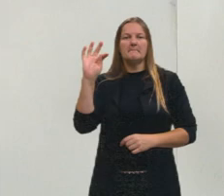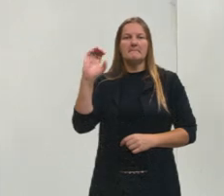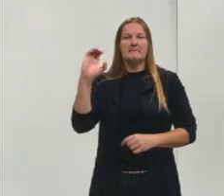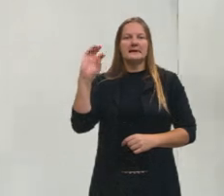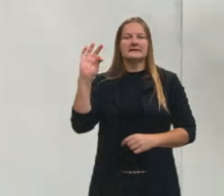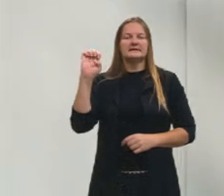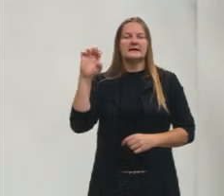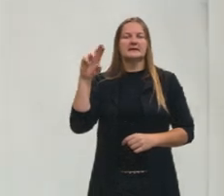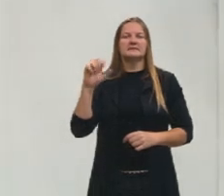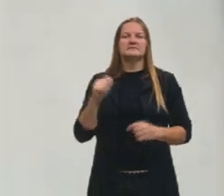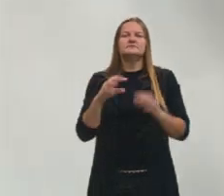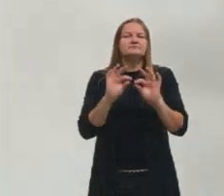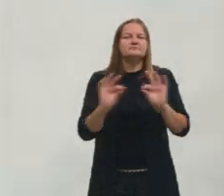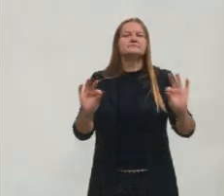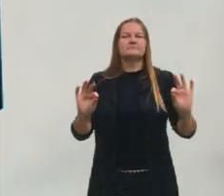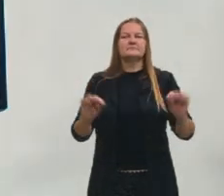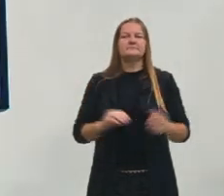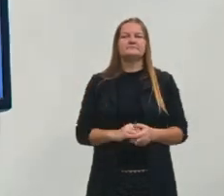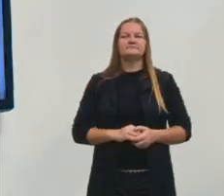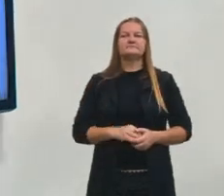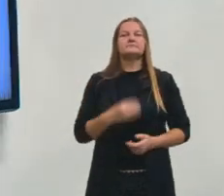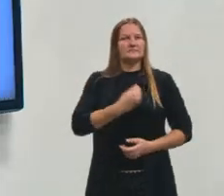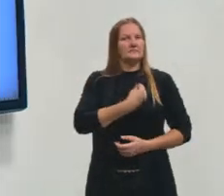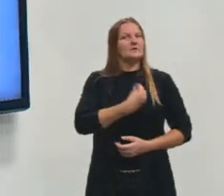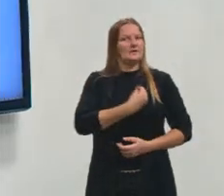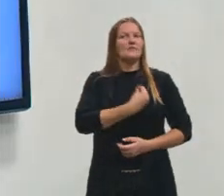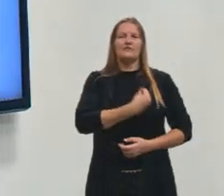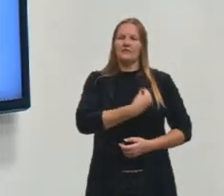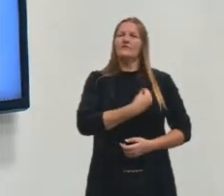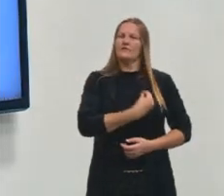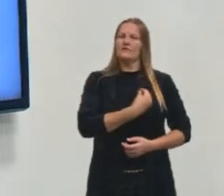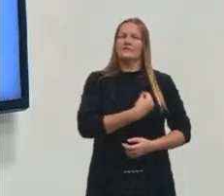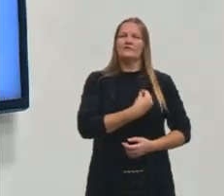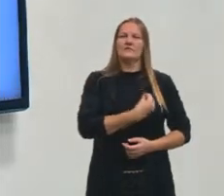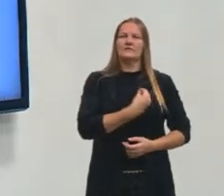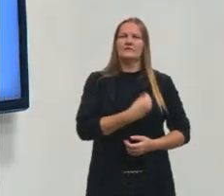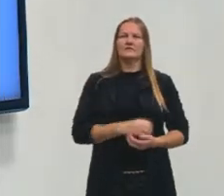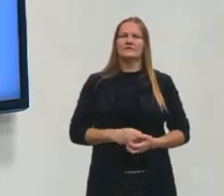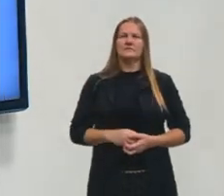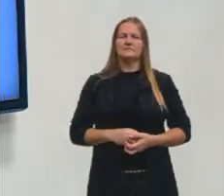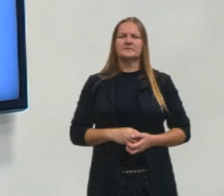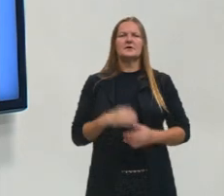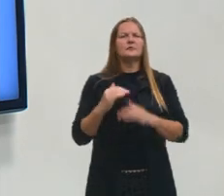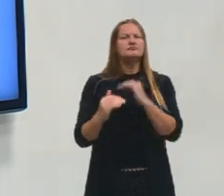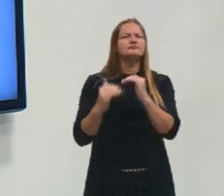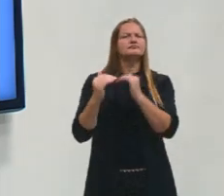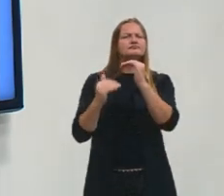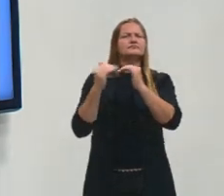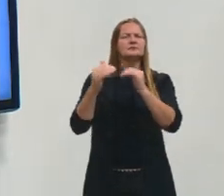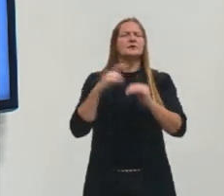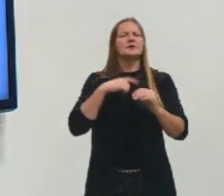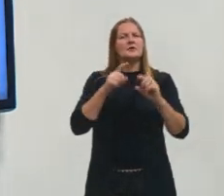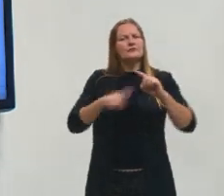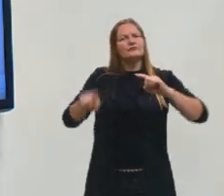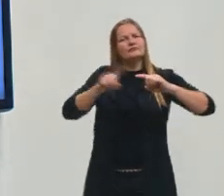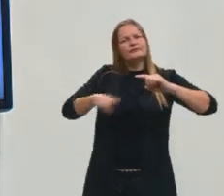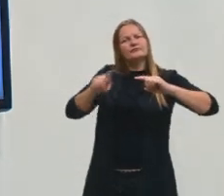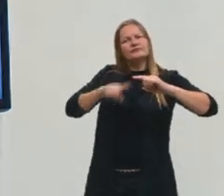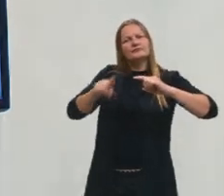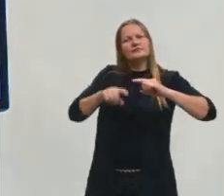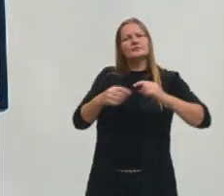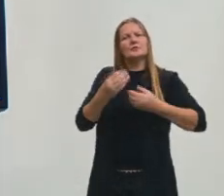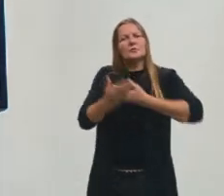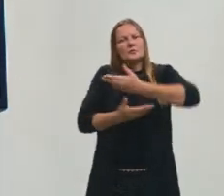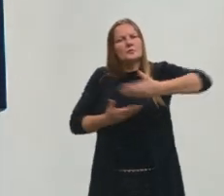bom sabemos que ela é um ser vivo a bactéria é um ser vivo ela se desenvolve ela tem metabolismo ela se